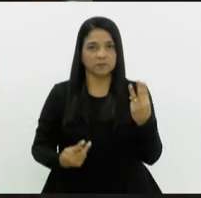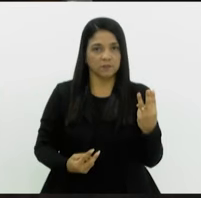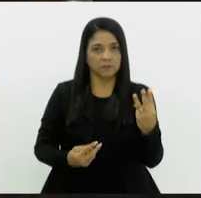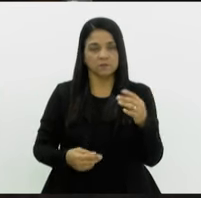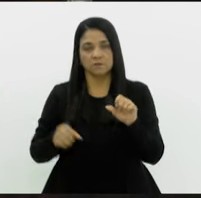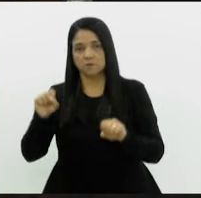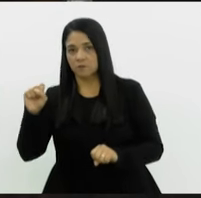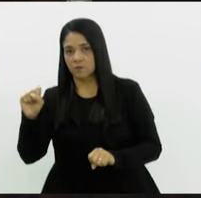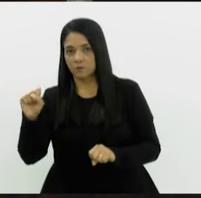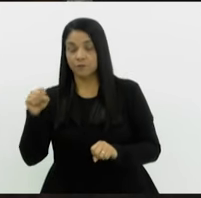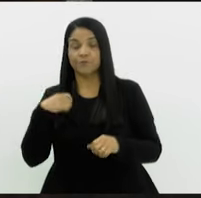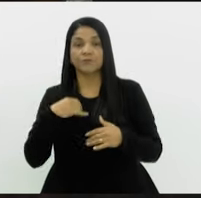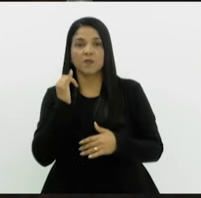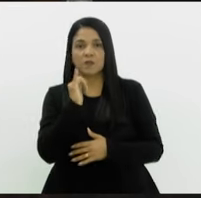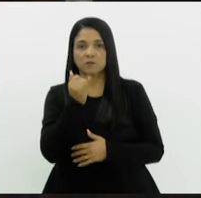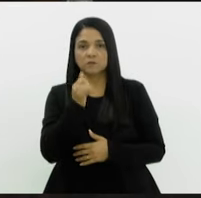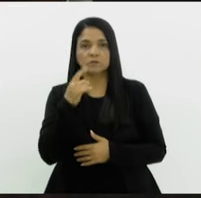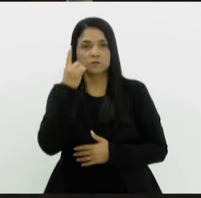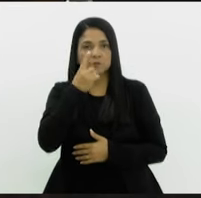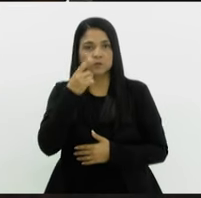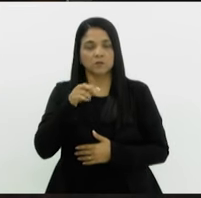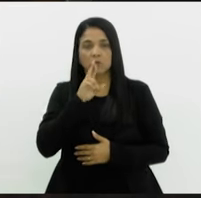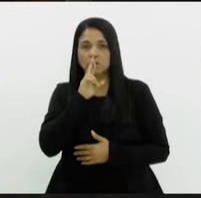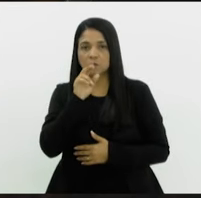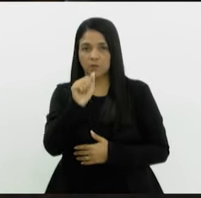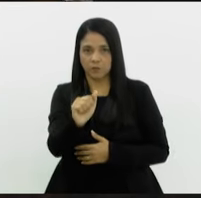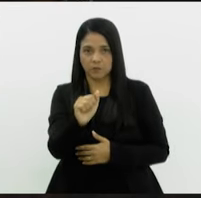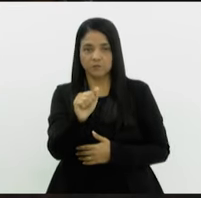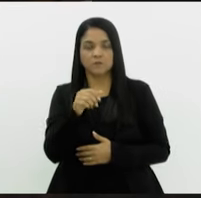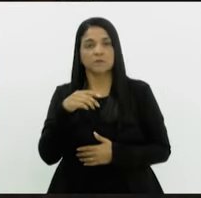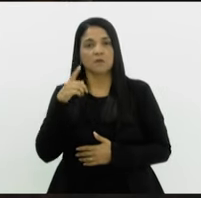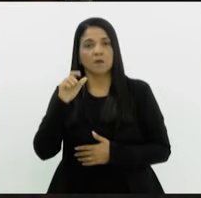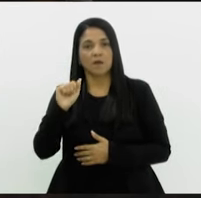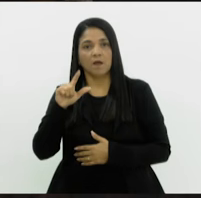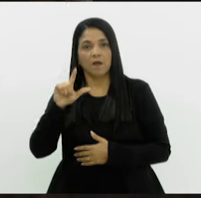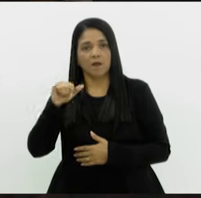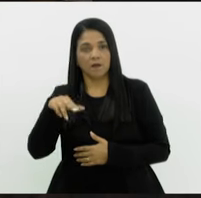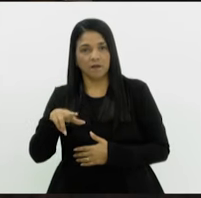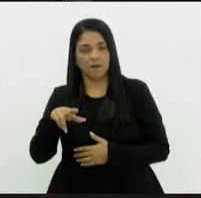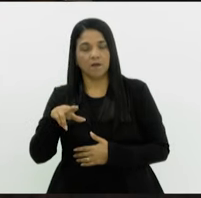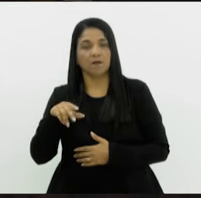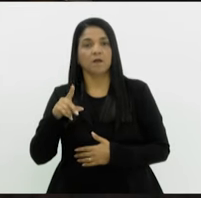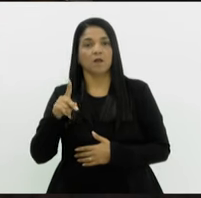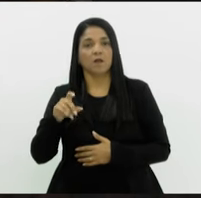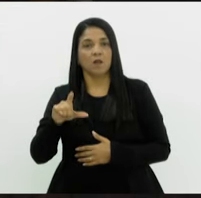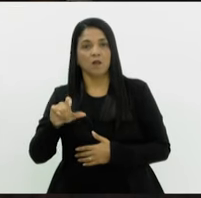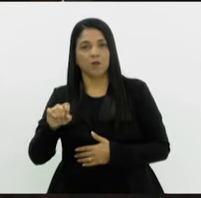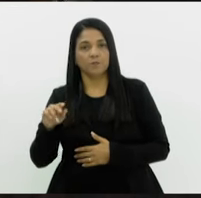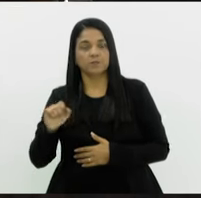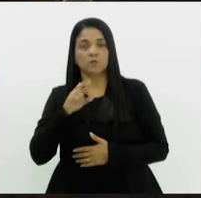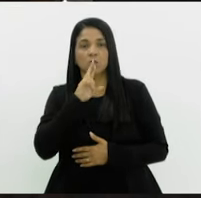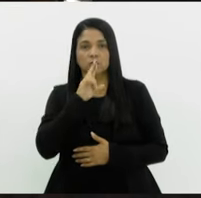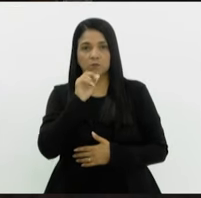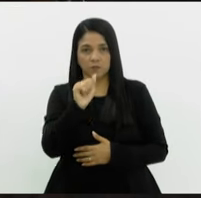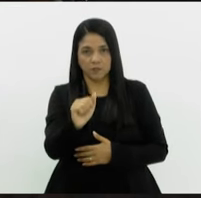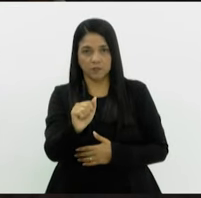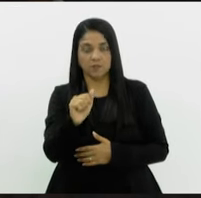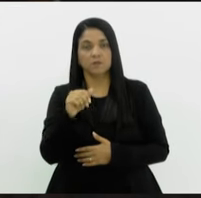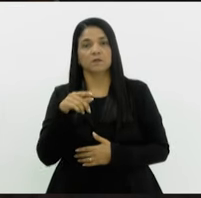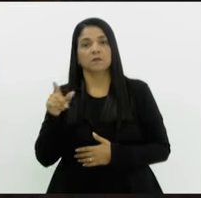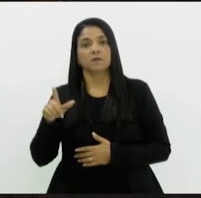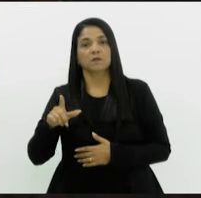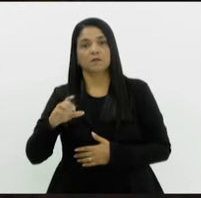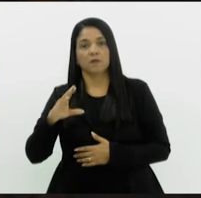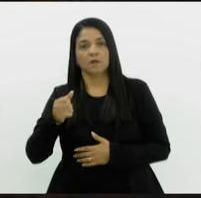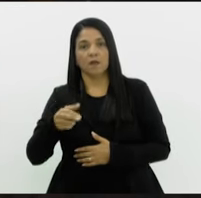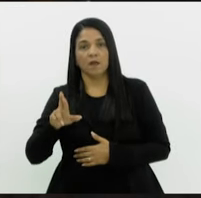8. Relatores, deputados Rodrigo Amorim, Alan Lopes, Rodrigo Amorim, Carlos Macedo e Rodrigo Amorim. Pendendo de